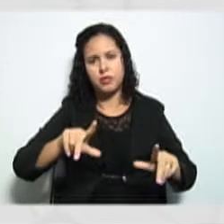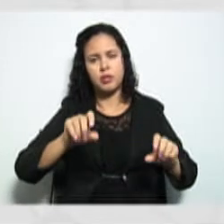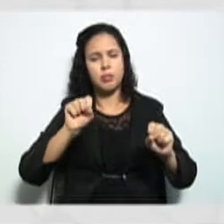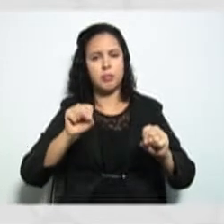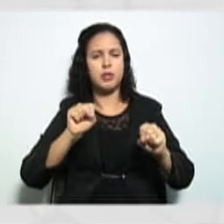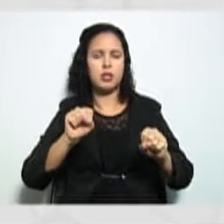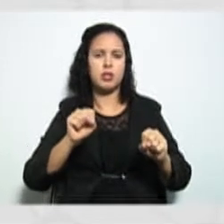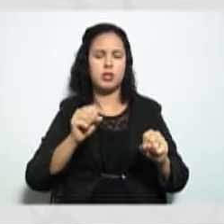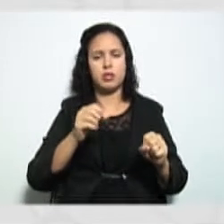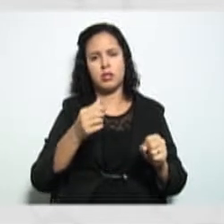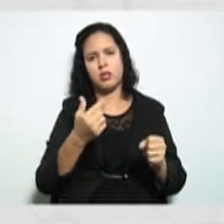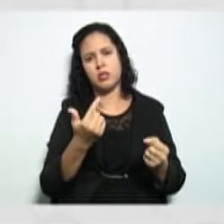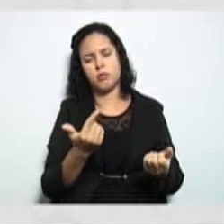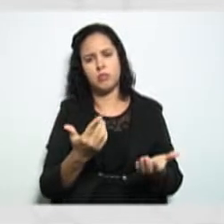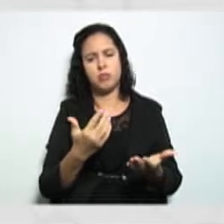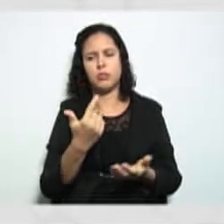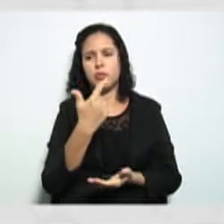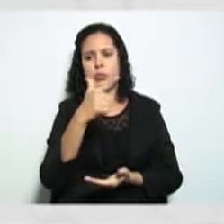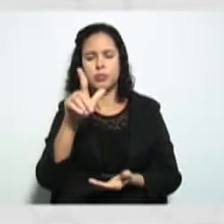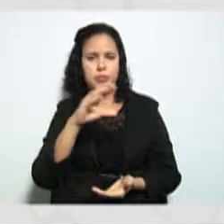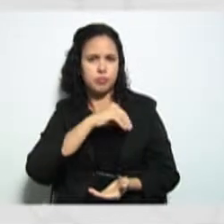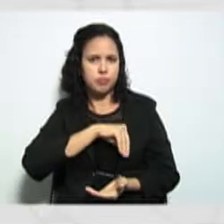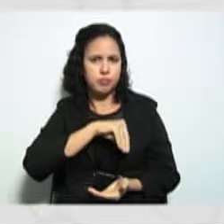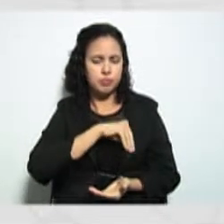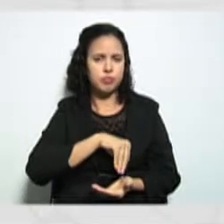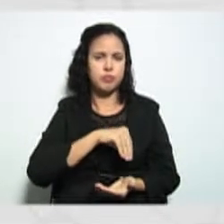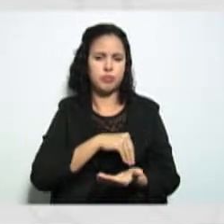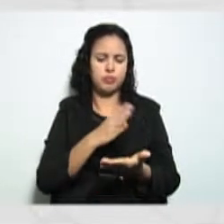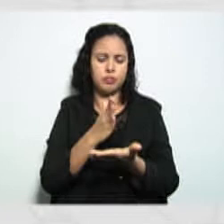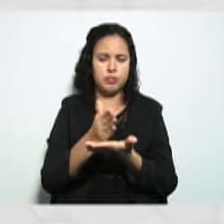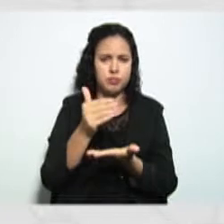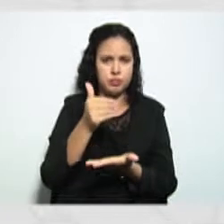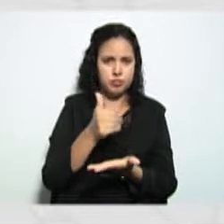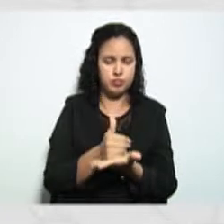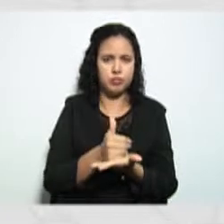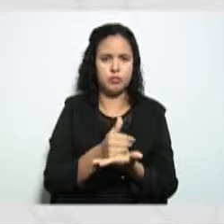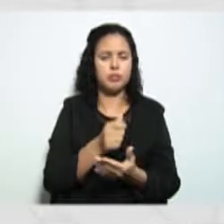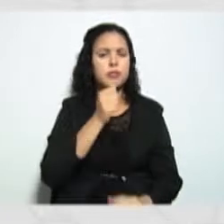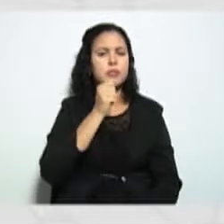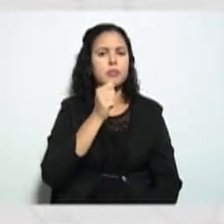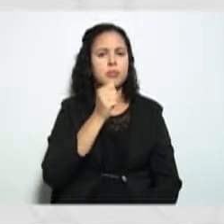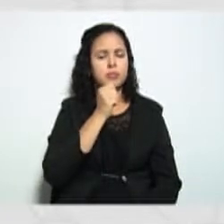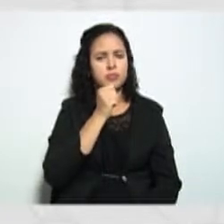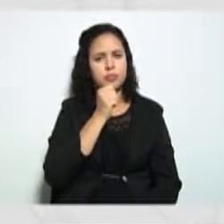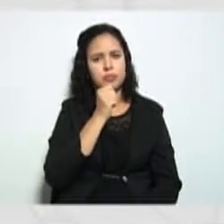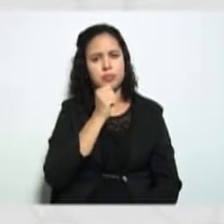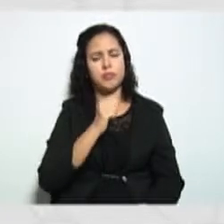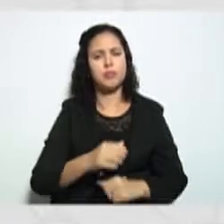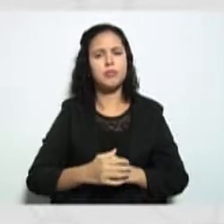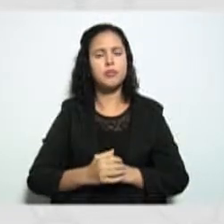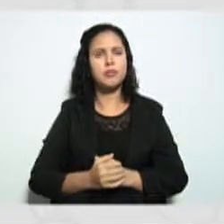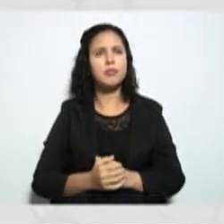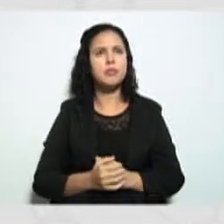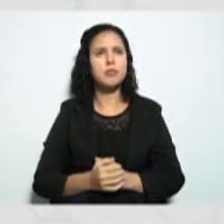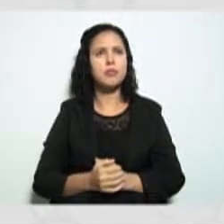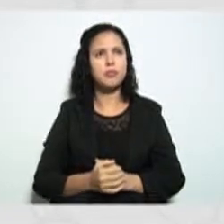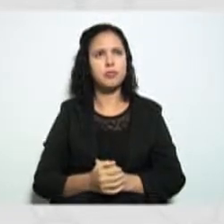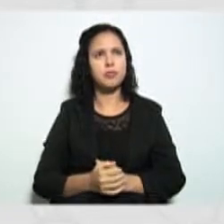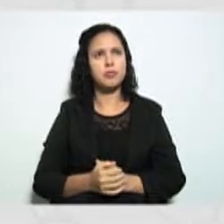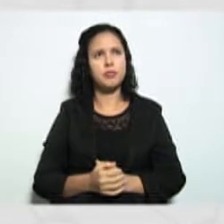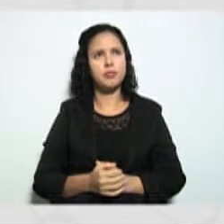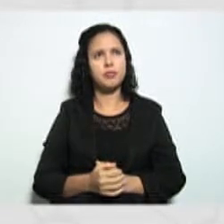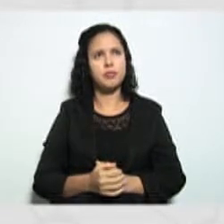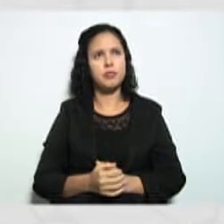prolabore, quando paga distribui as sobras, não é feito o pagamento desses tributos. É feito pagamento também